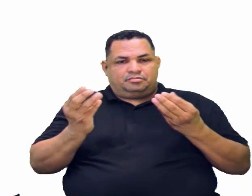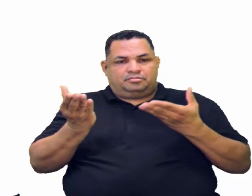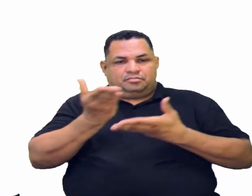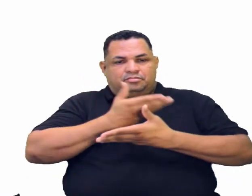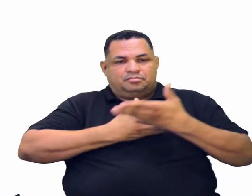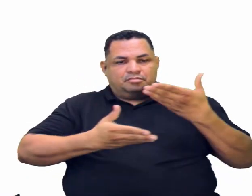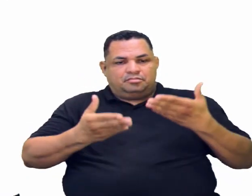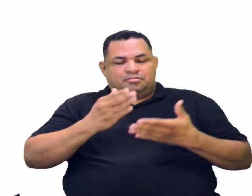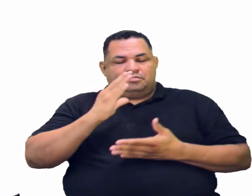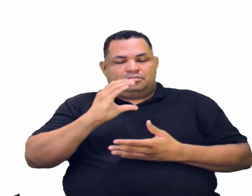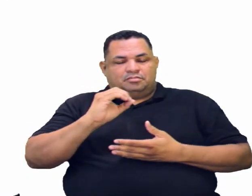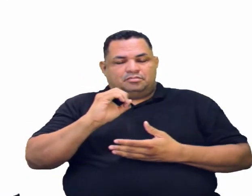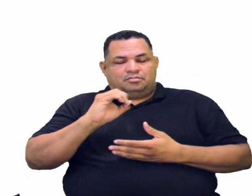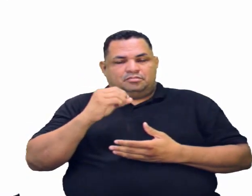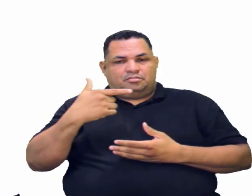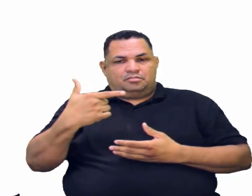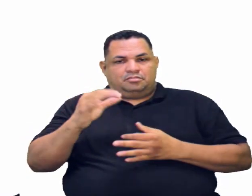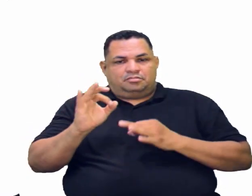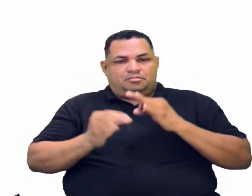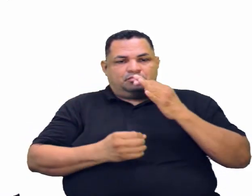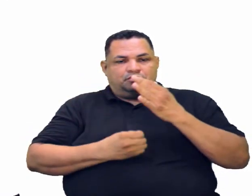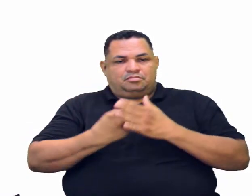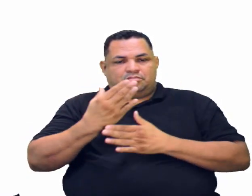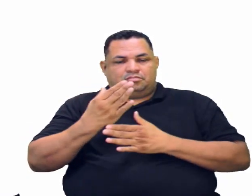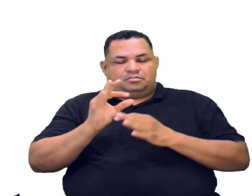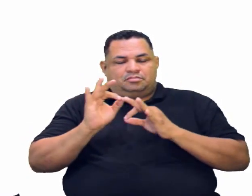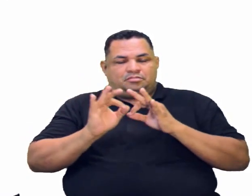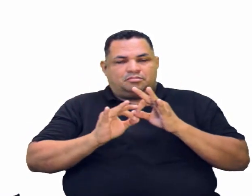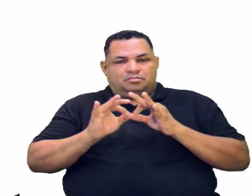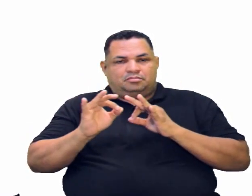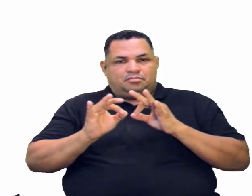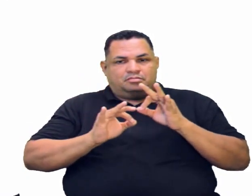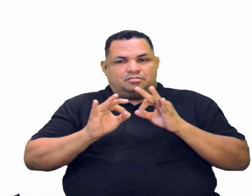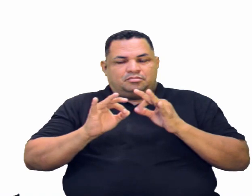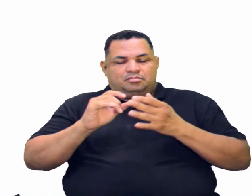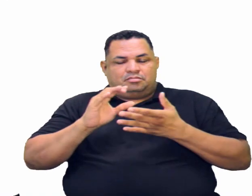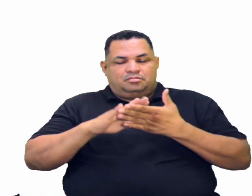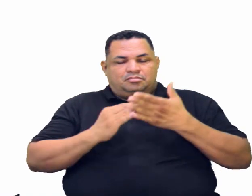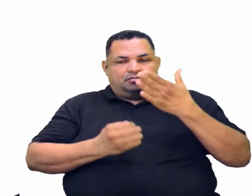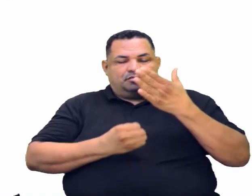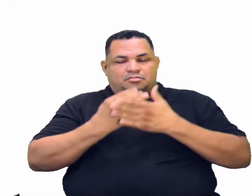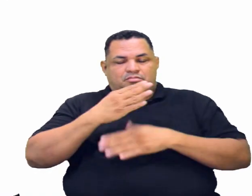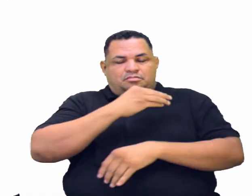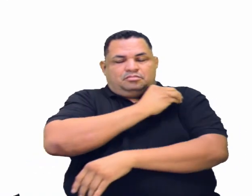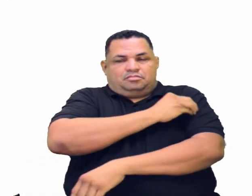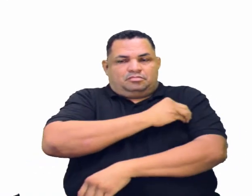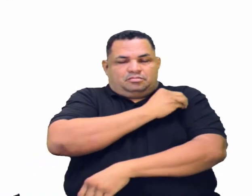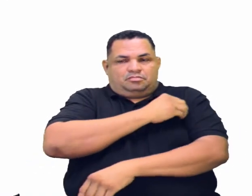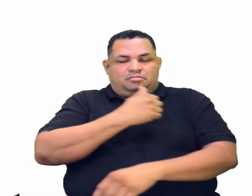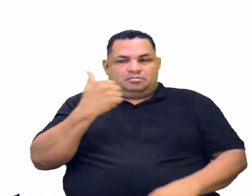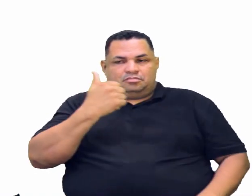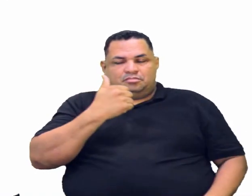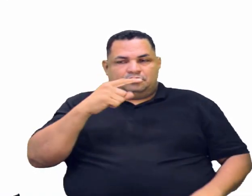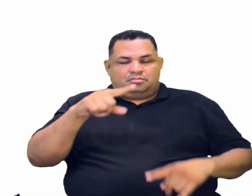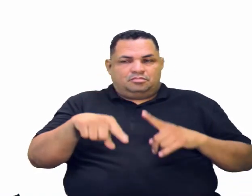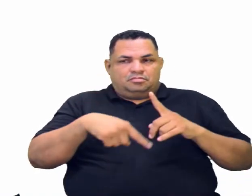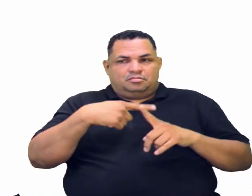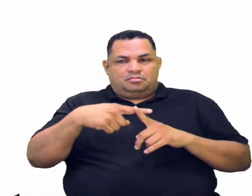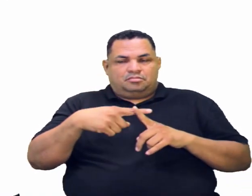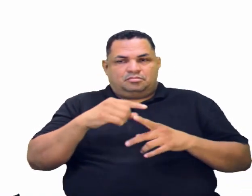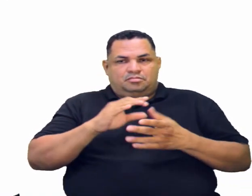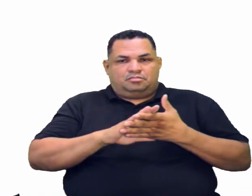água restante, formando o hidroxicloreto de magnésio. Então, eu formei um álcool primário mais